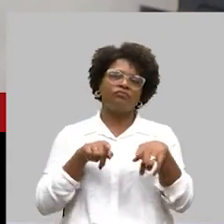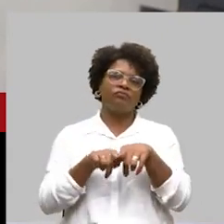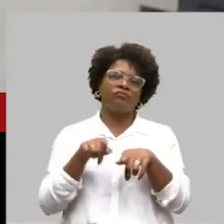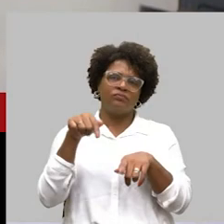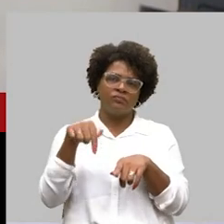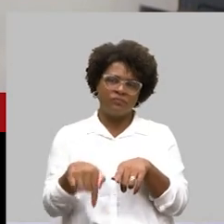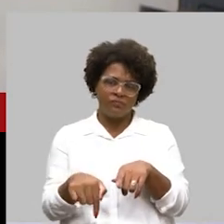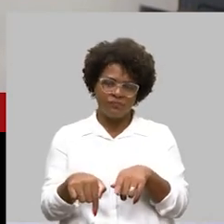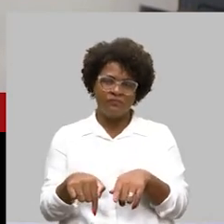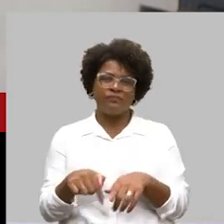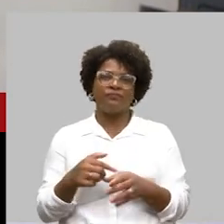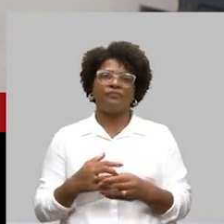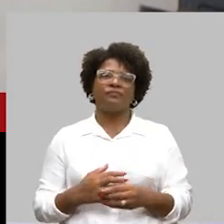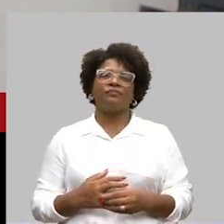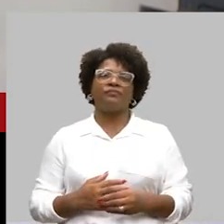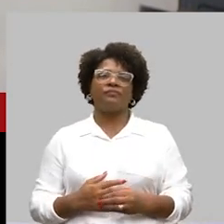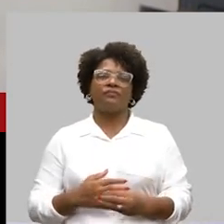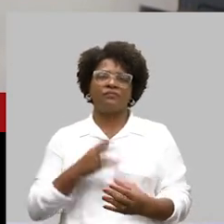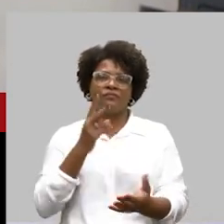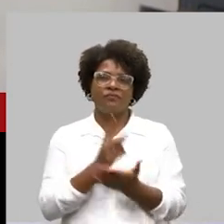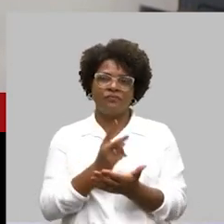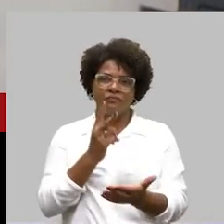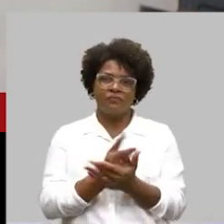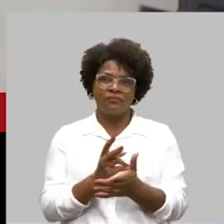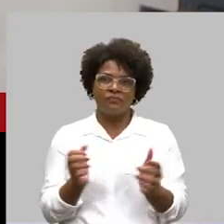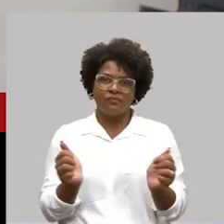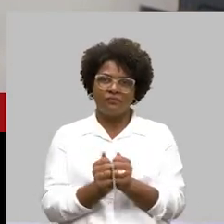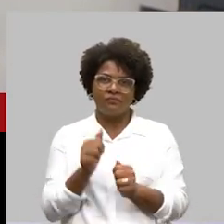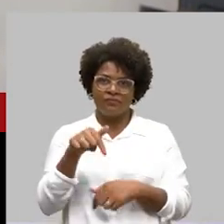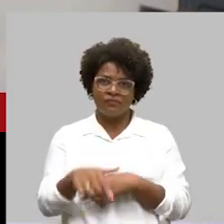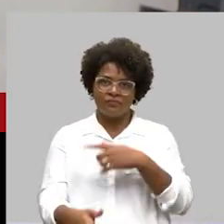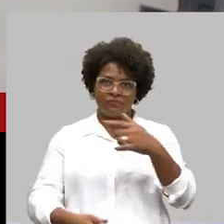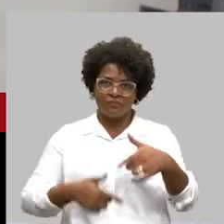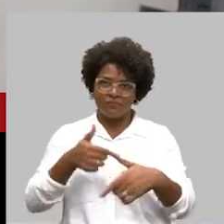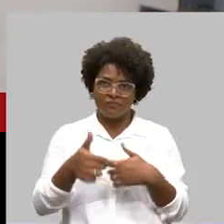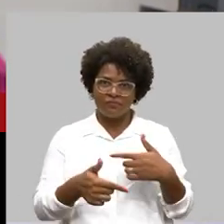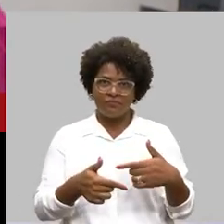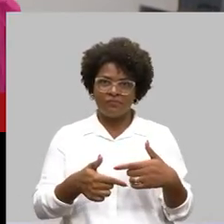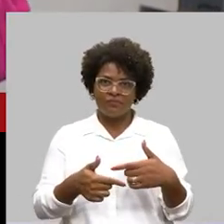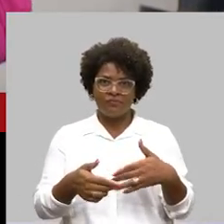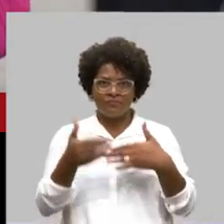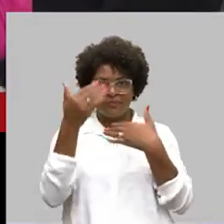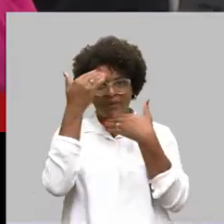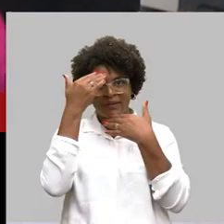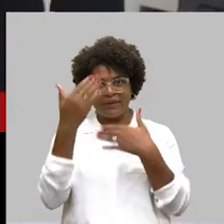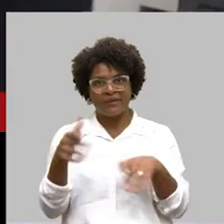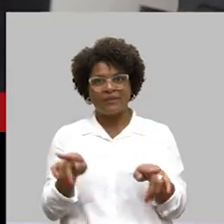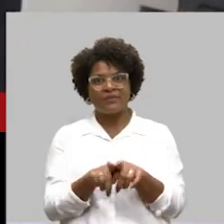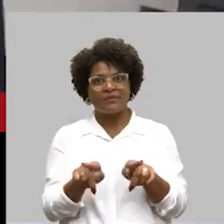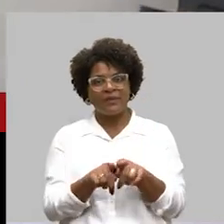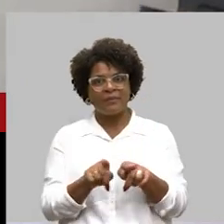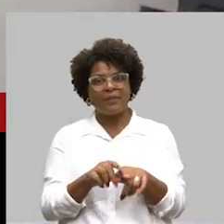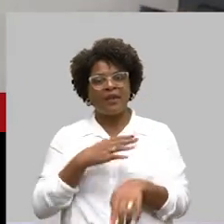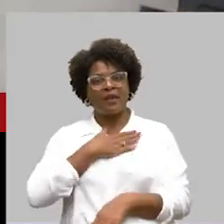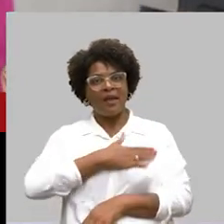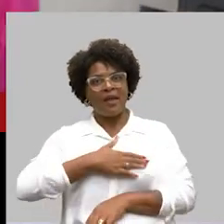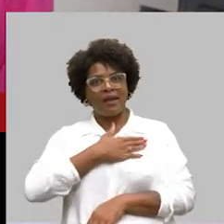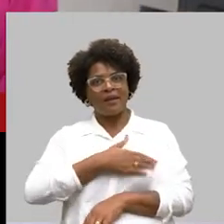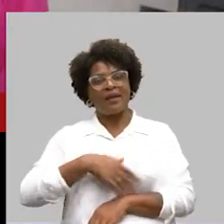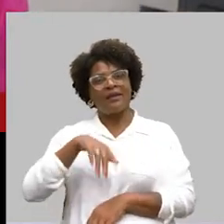estão sempre com a gente aqui nos nossos trabalhos eu quero agradecer então nós estamos falando da nossa querida reitora